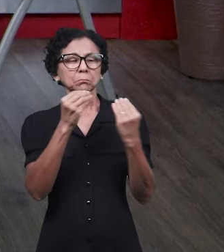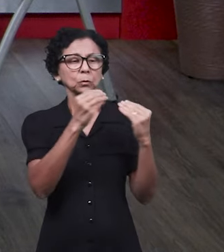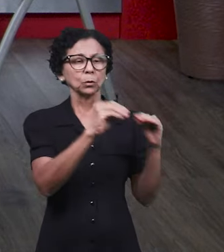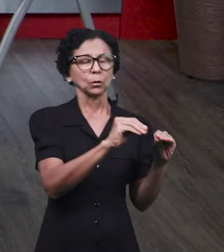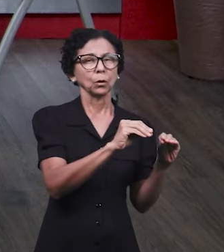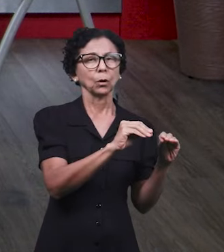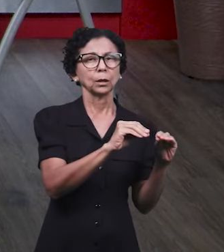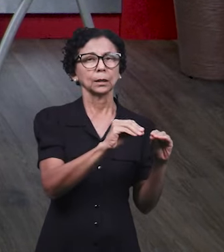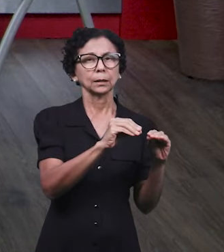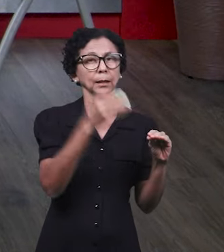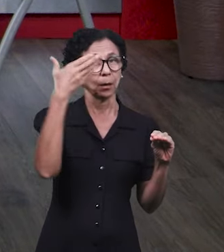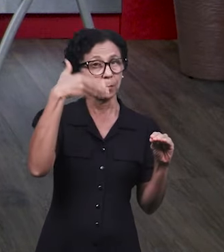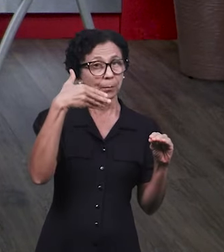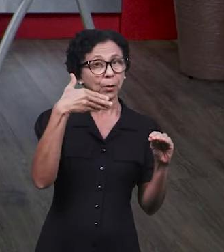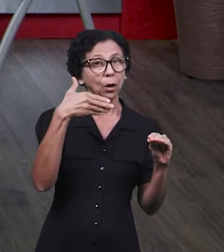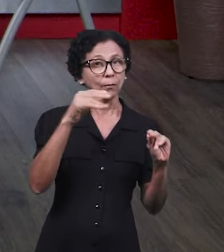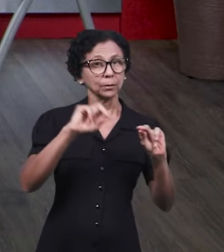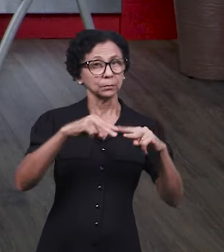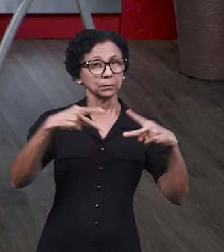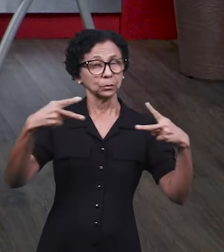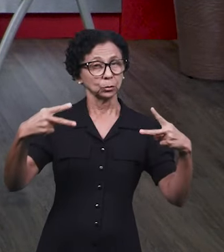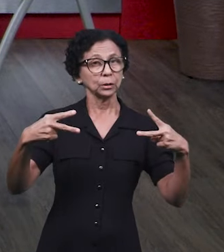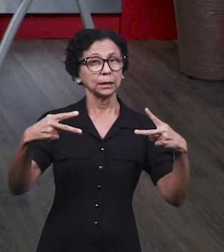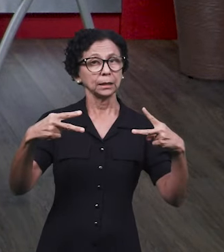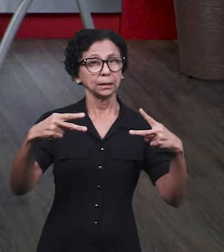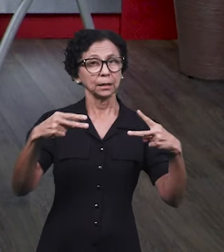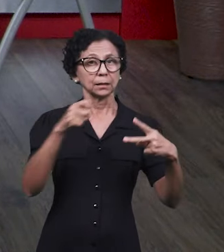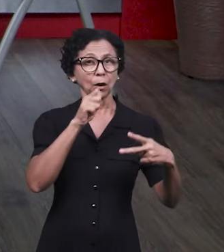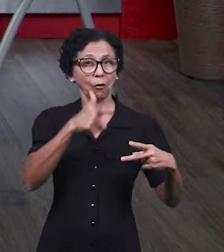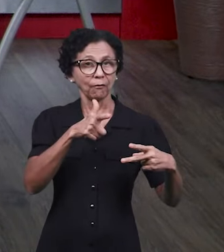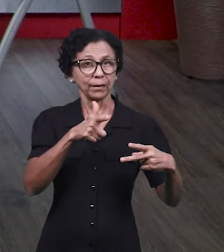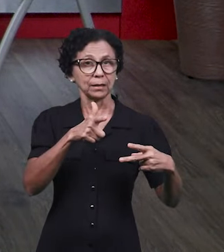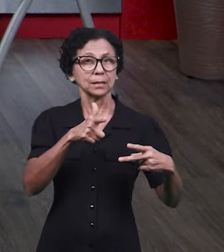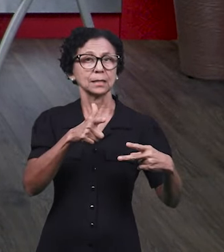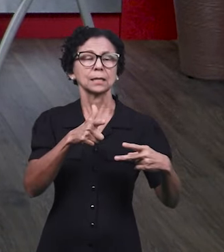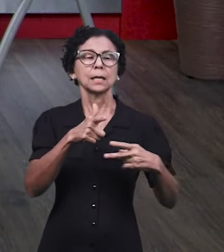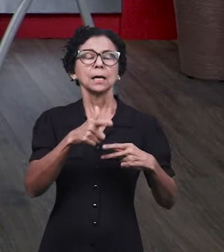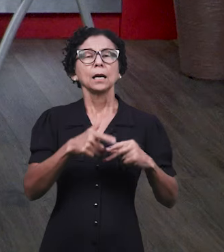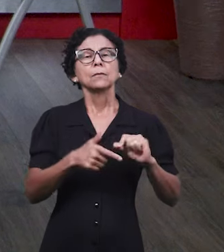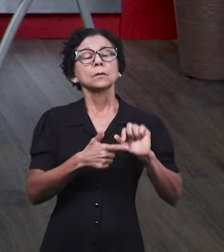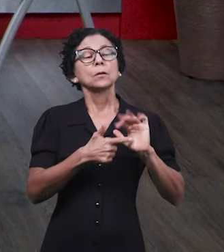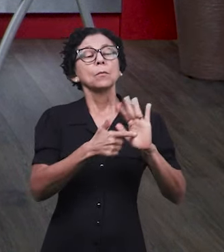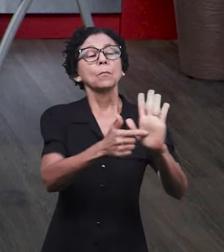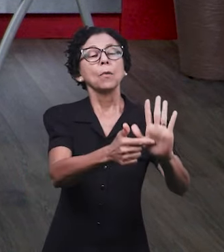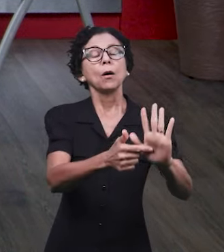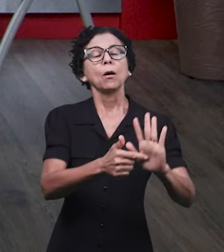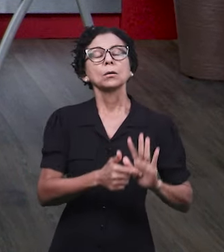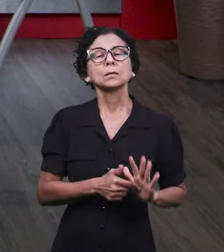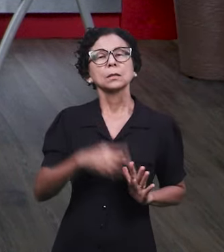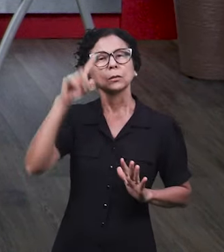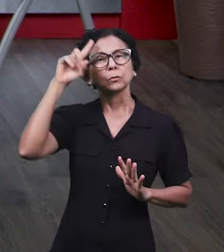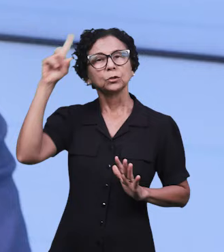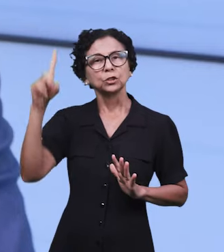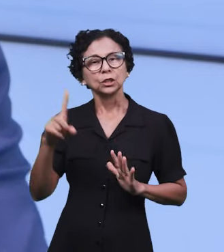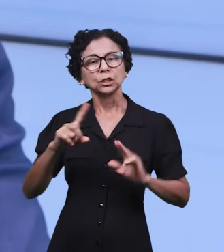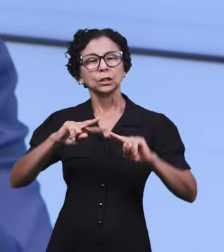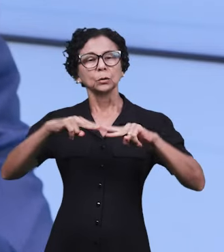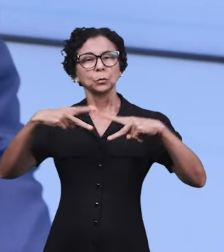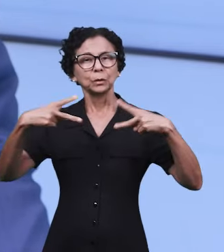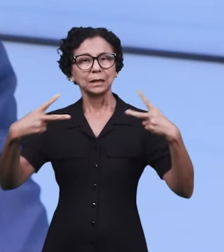ou exclui o site ato notarial você já tem devidamente comado tem tudo o dia o link O que foi